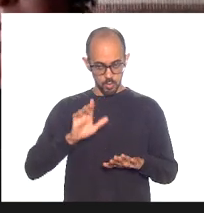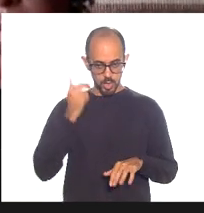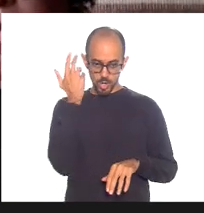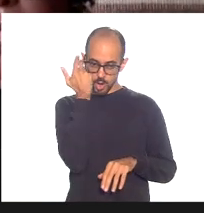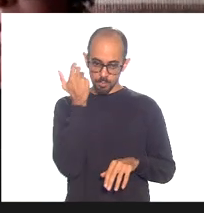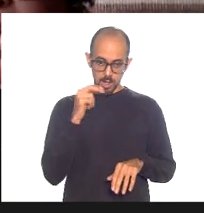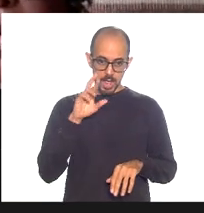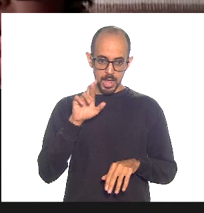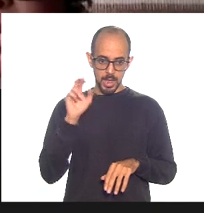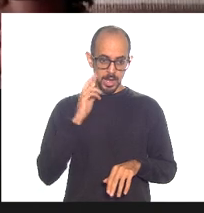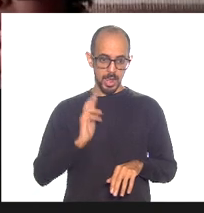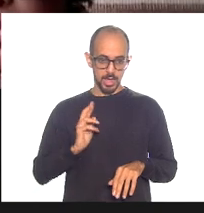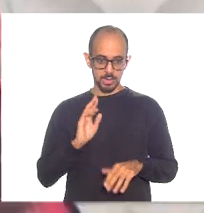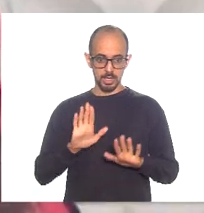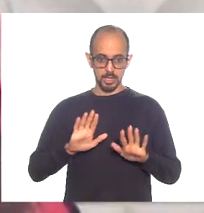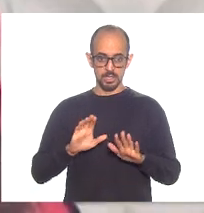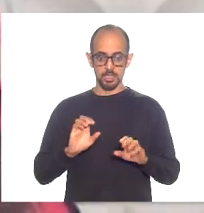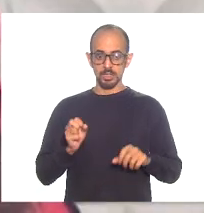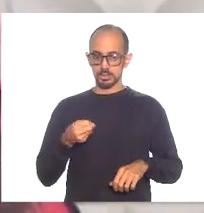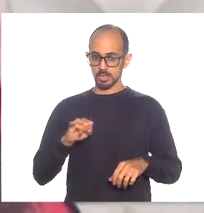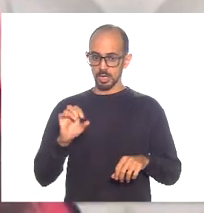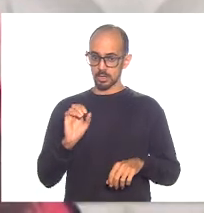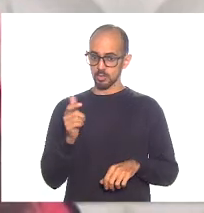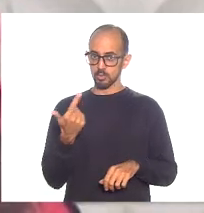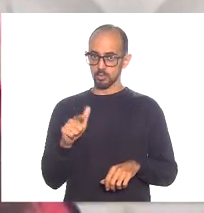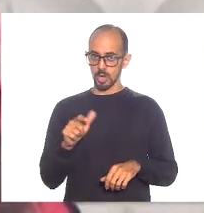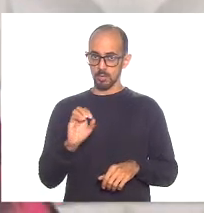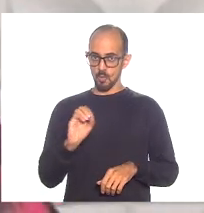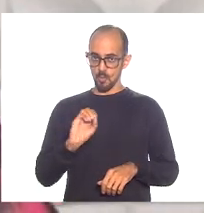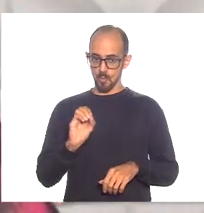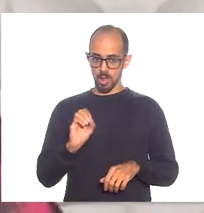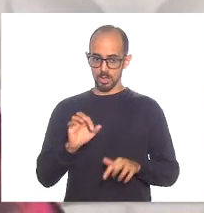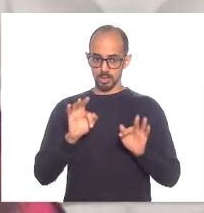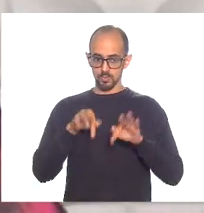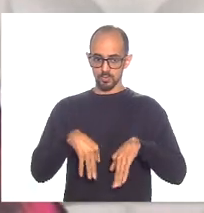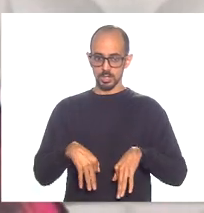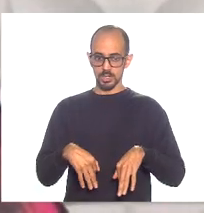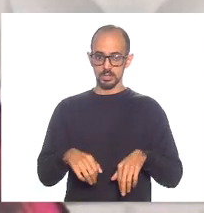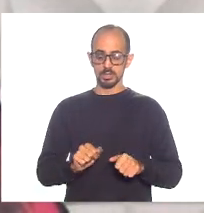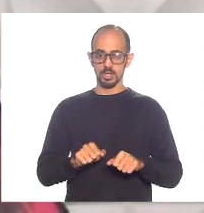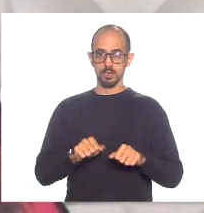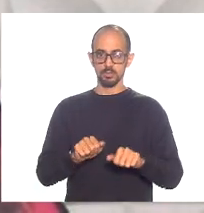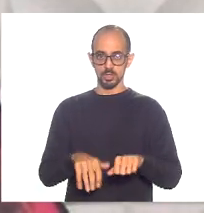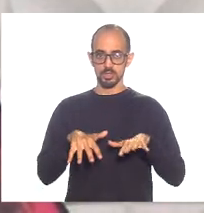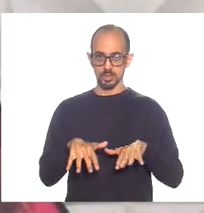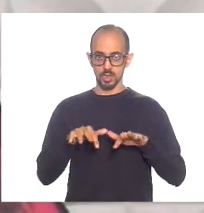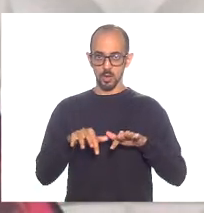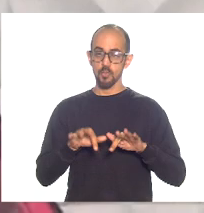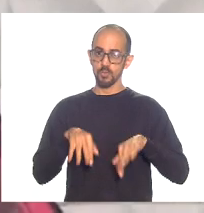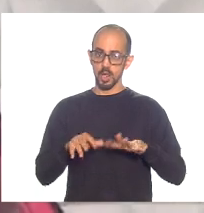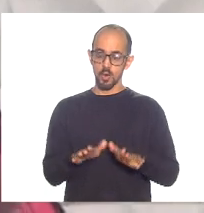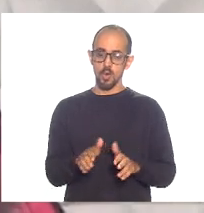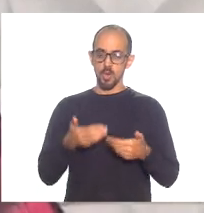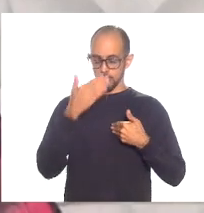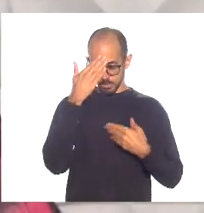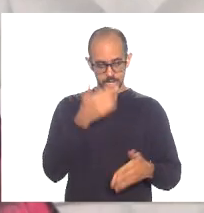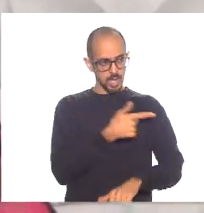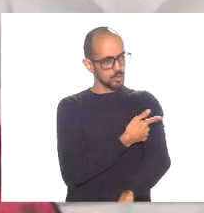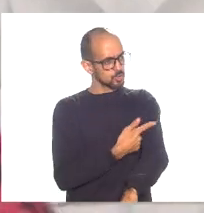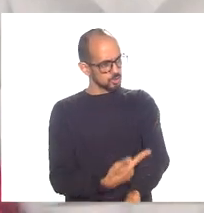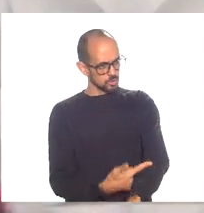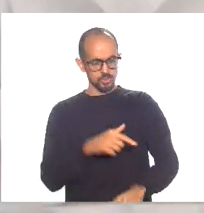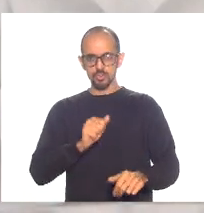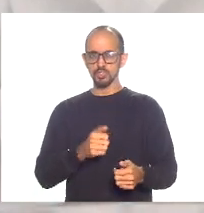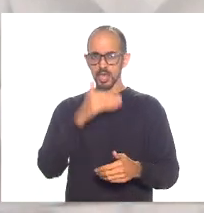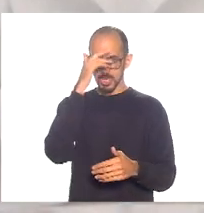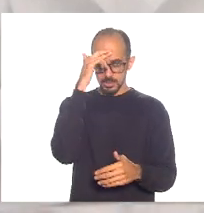Eliomar, Renata. Então, nada mais havendo a tratar, declaramos encerrado o expediente final. Obrigada pela gentileza de cumprir